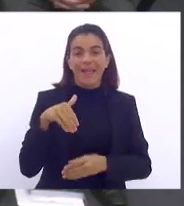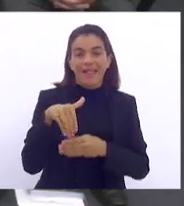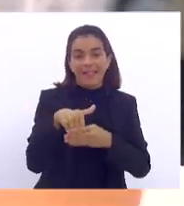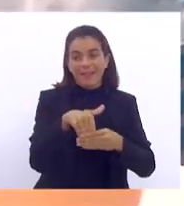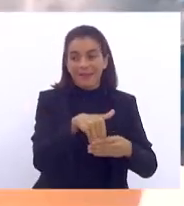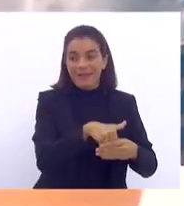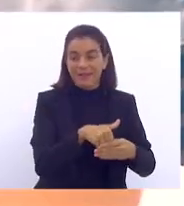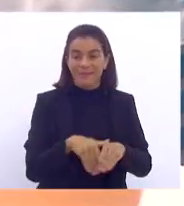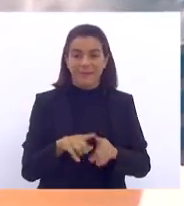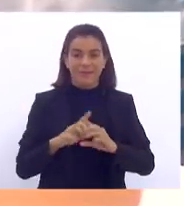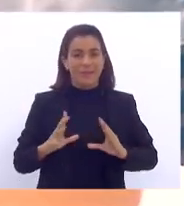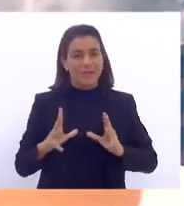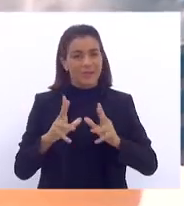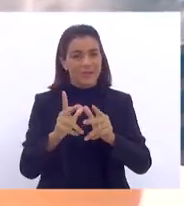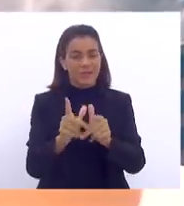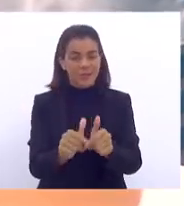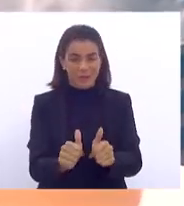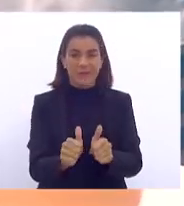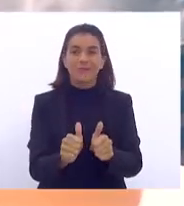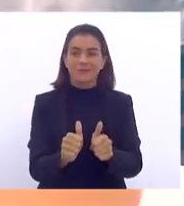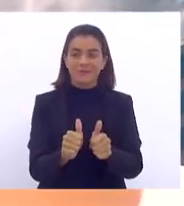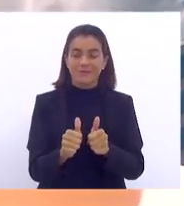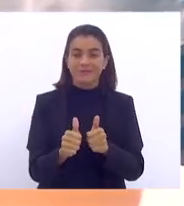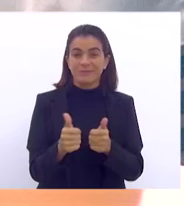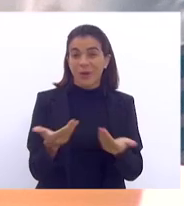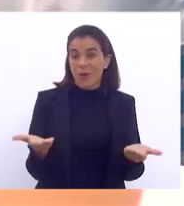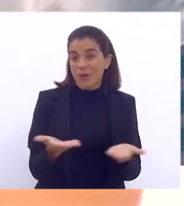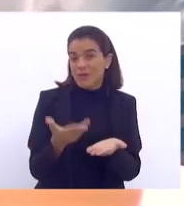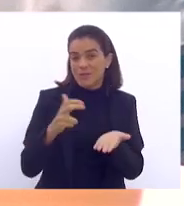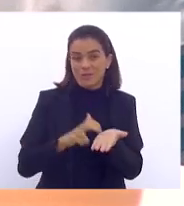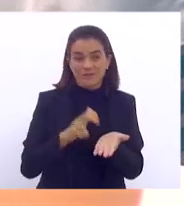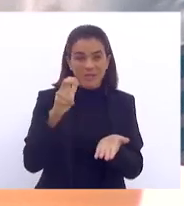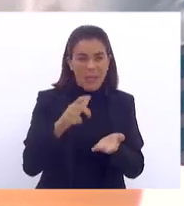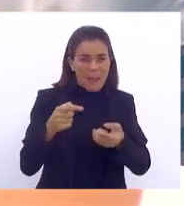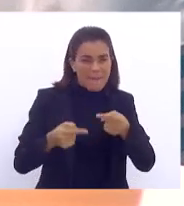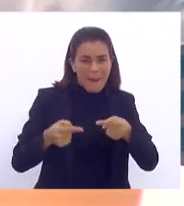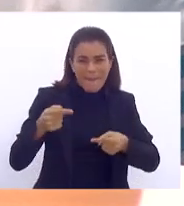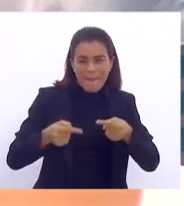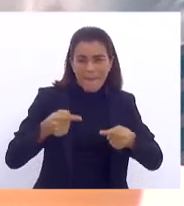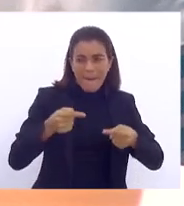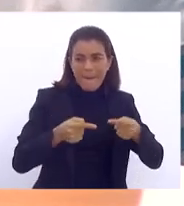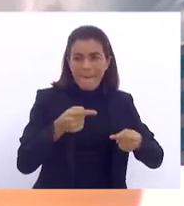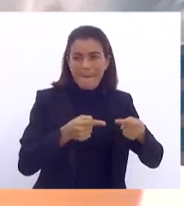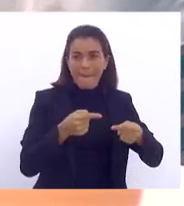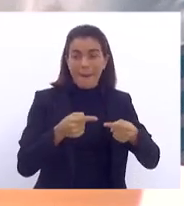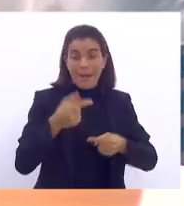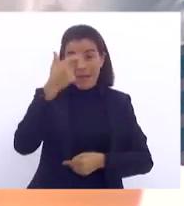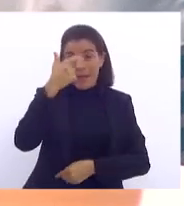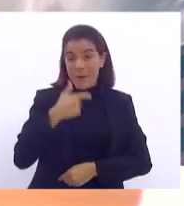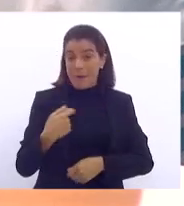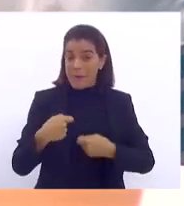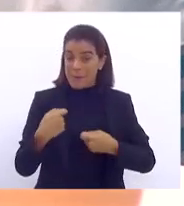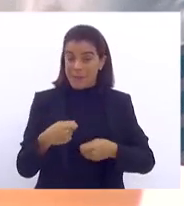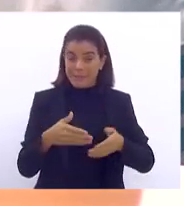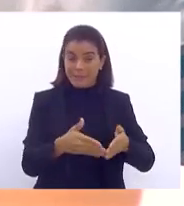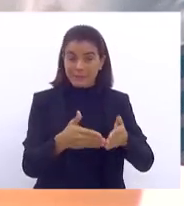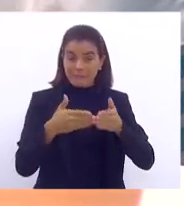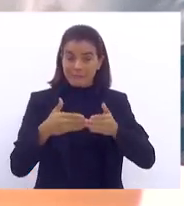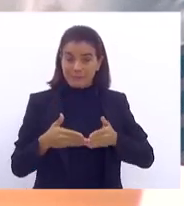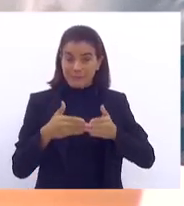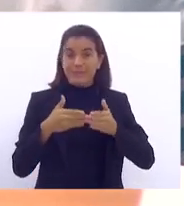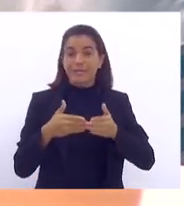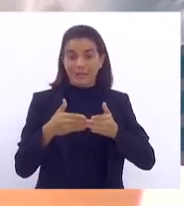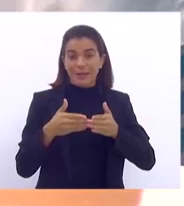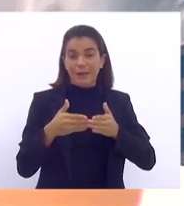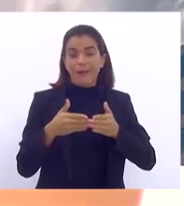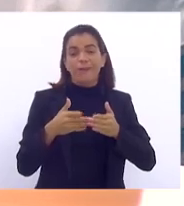todos os demais aqui pelo carinho por essa manhã aqui de debate eu vou precisar sair para cumprir uma agenda aqui embaixo